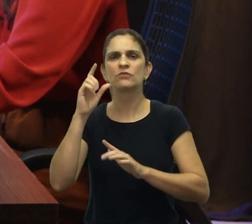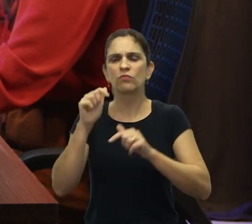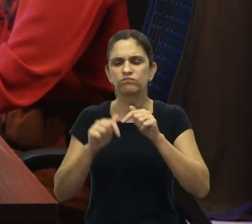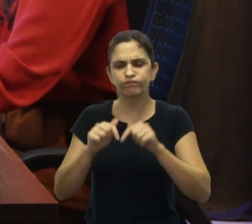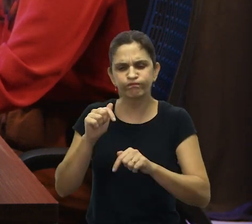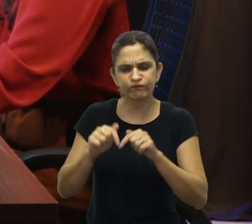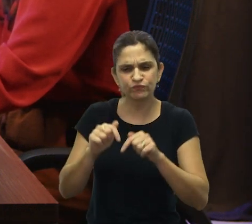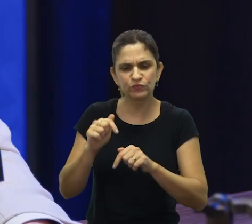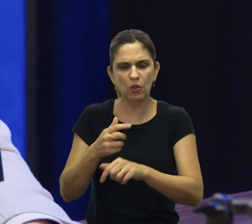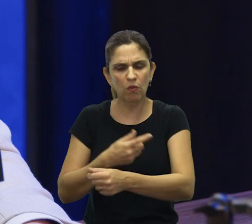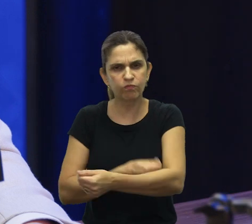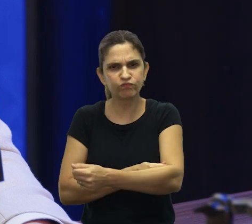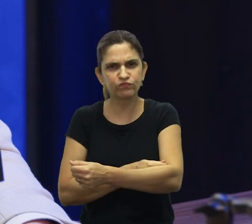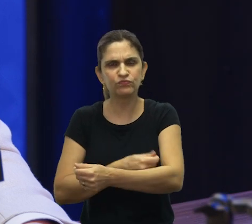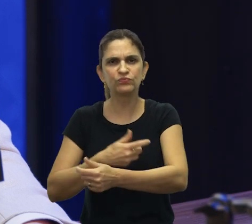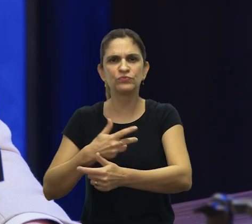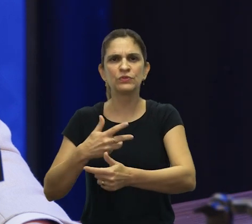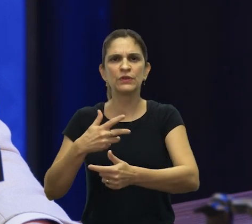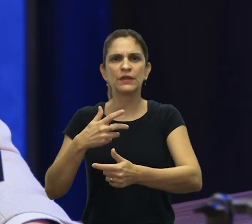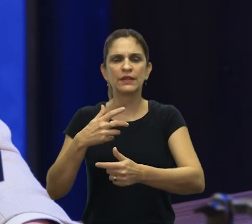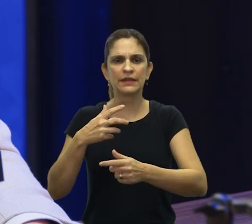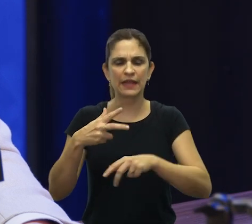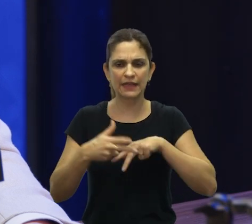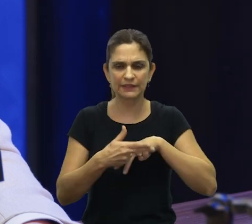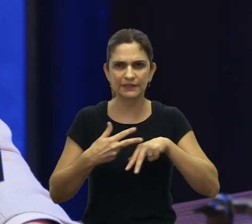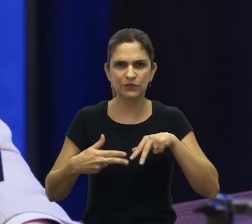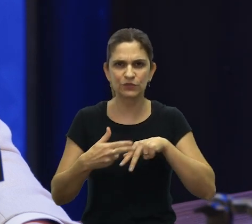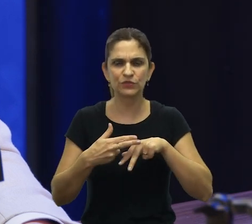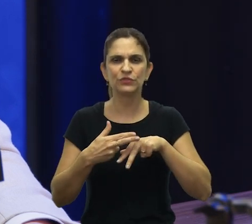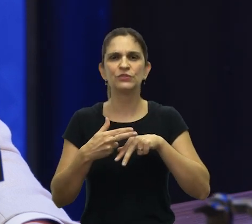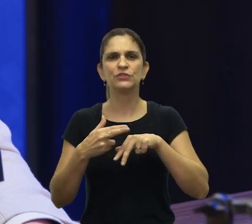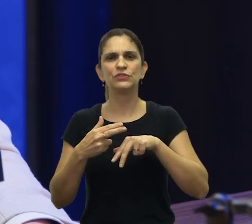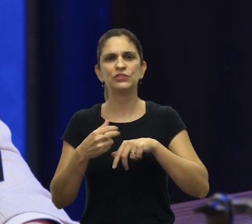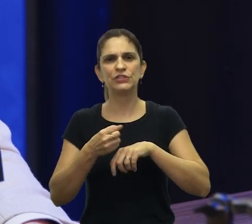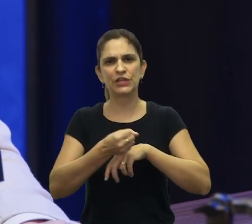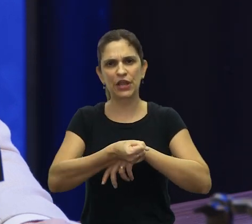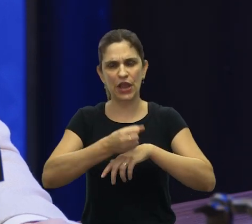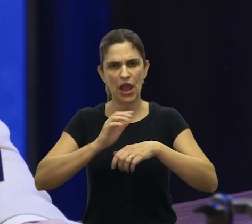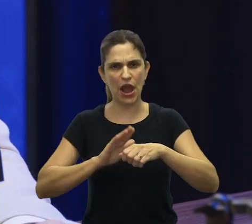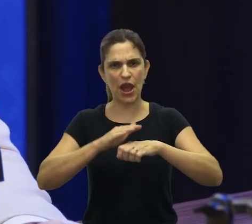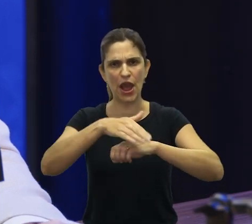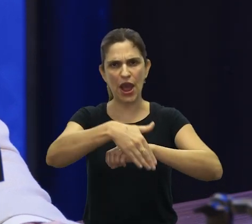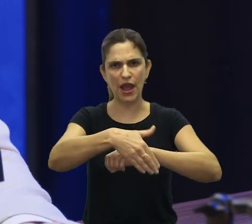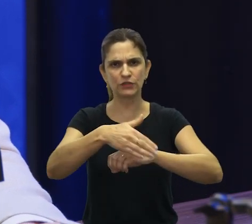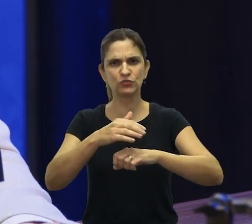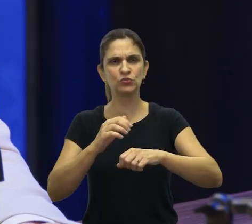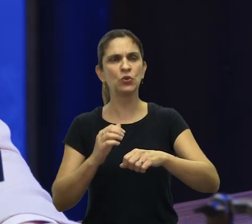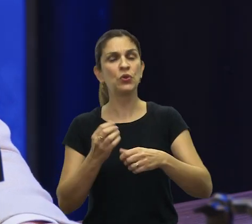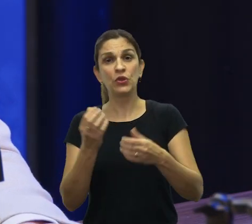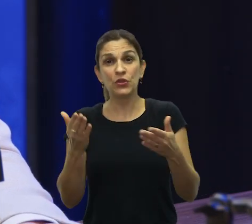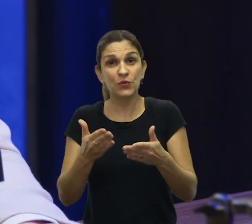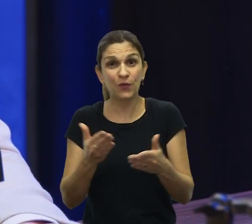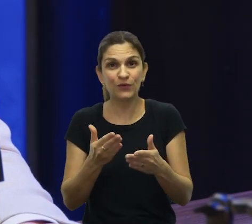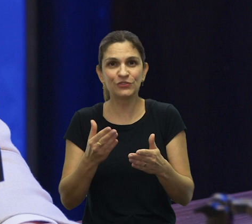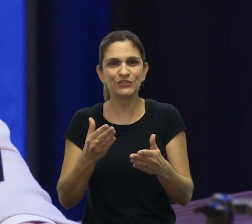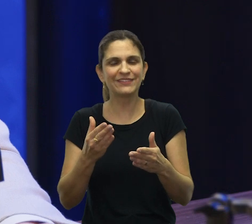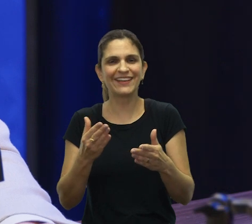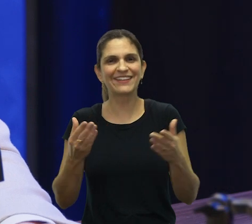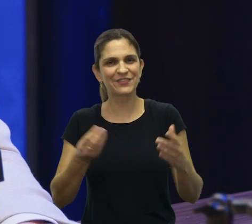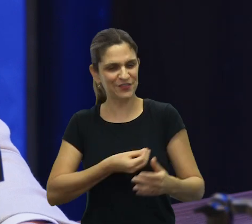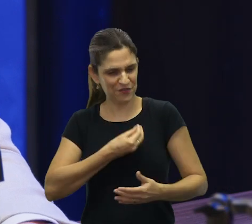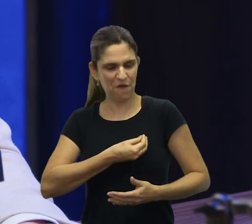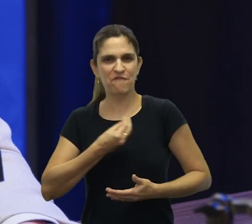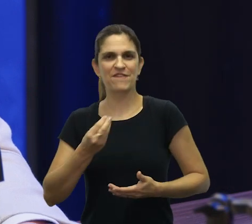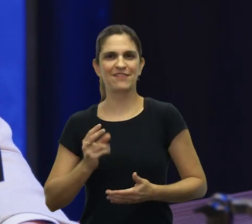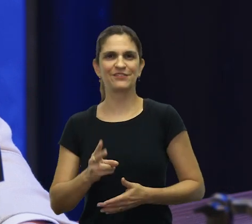a quimioterapia, fez a cirurgia, fez a radioterapia e hoje está com a gente. Então ela falou: não vou esquecer